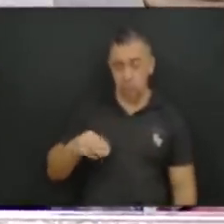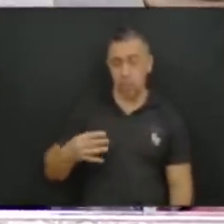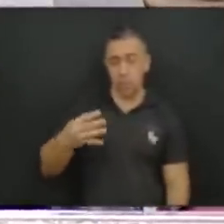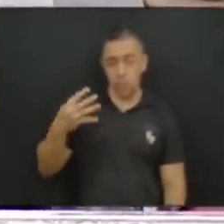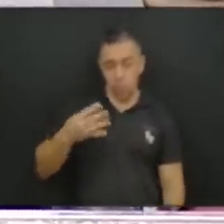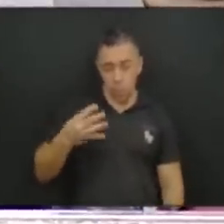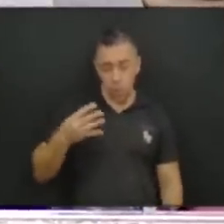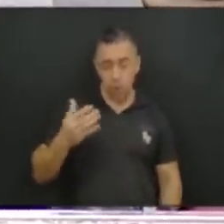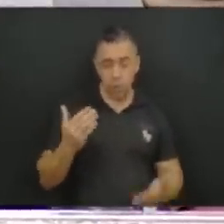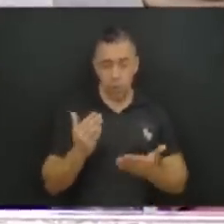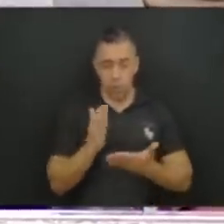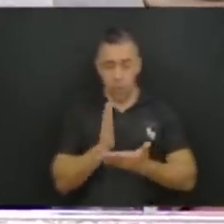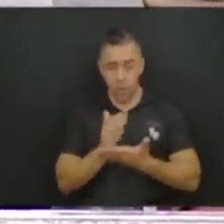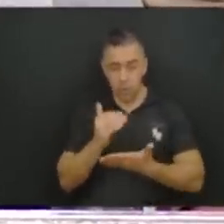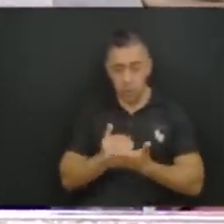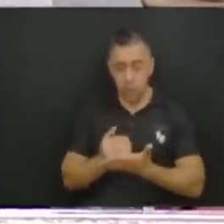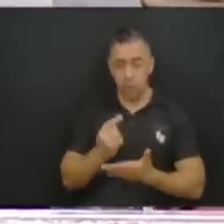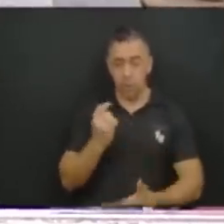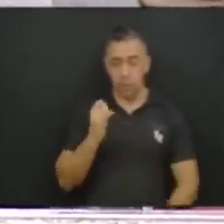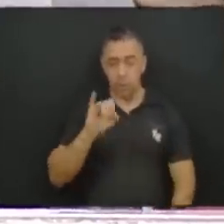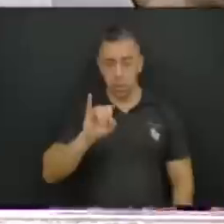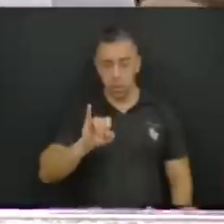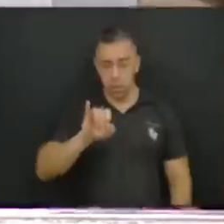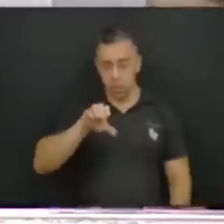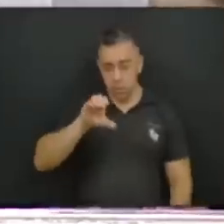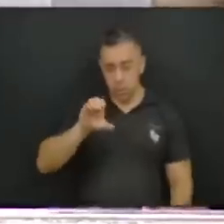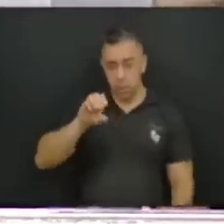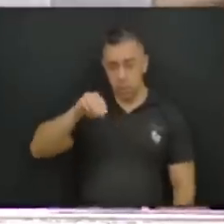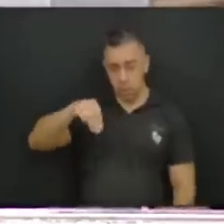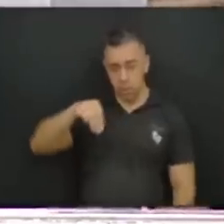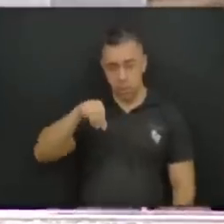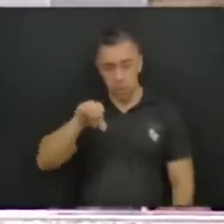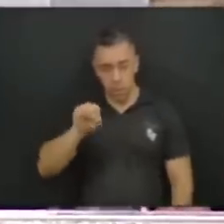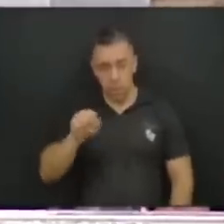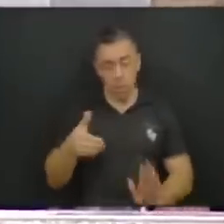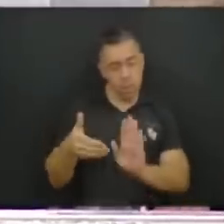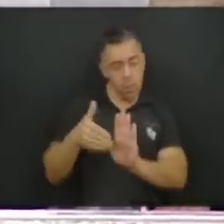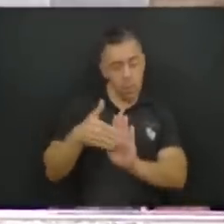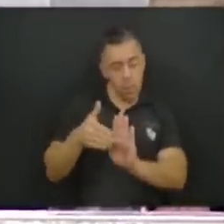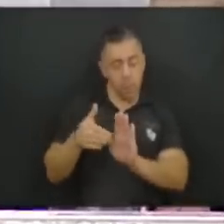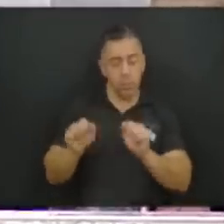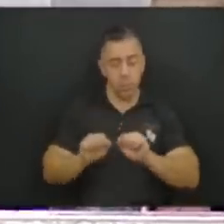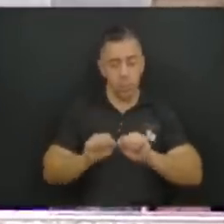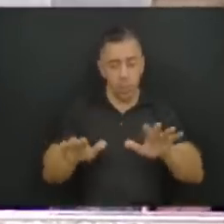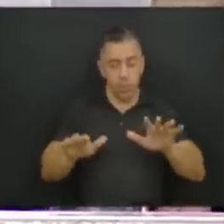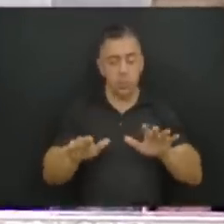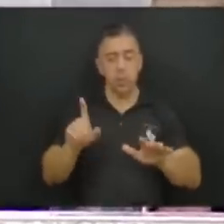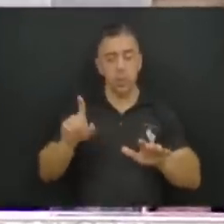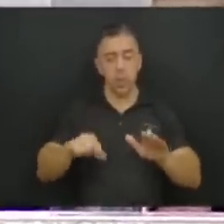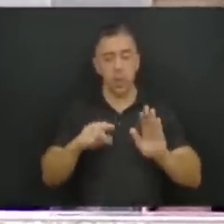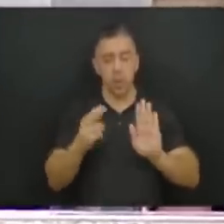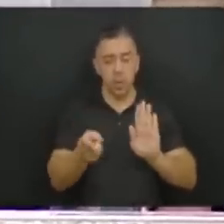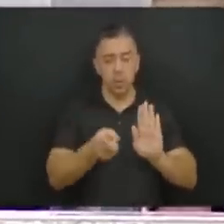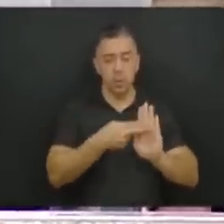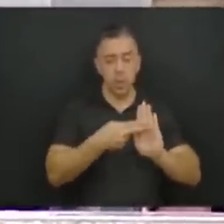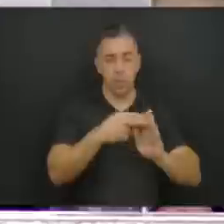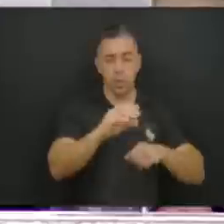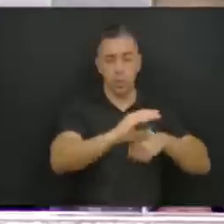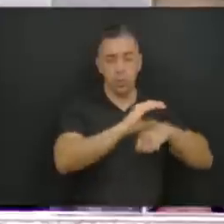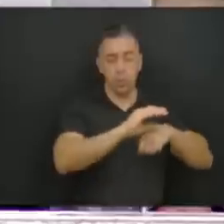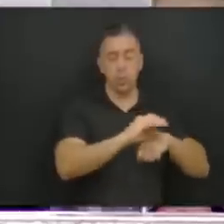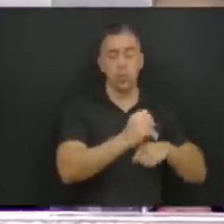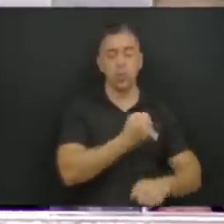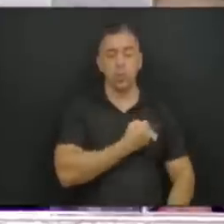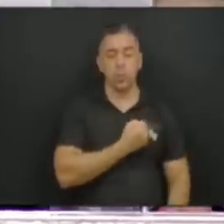ICMS a proposta decorre das alterações promovidas pela emenda constitucional federal nº